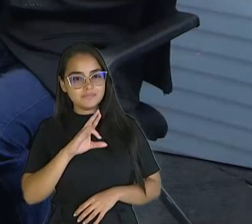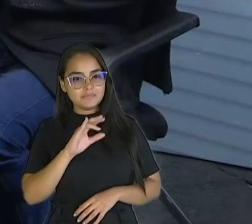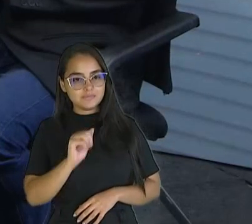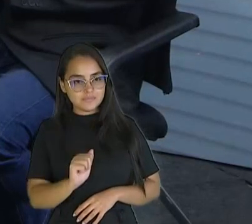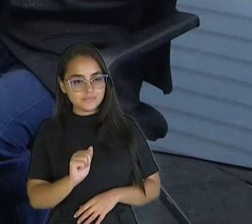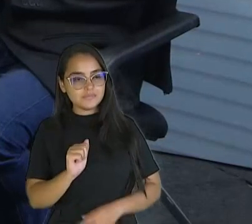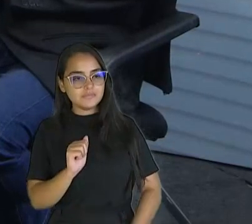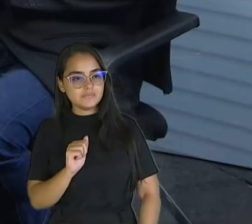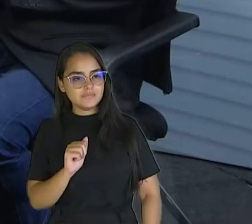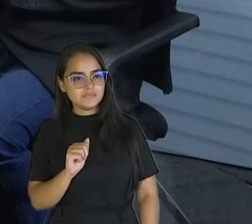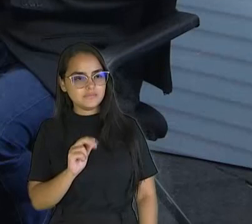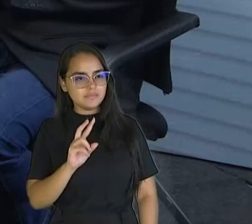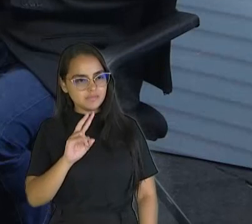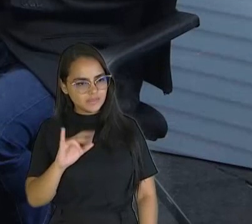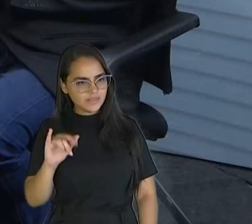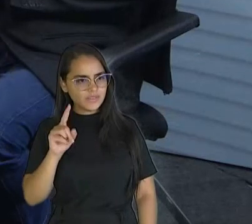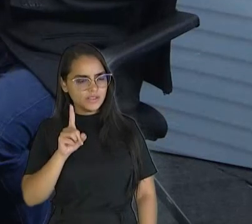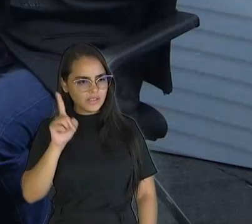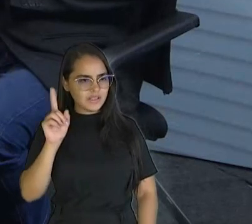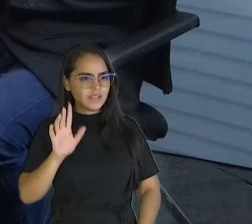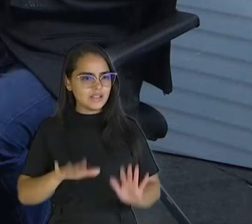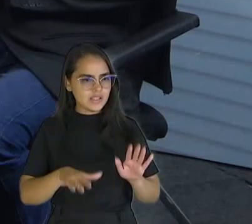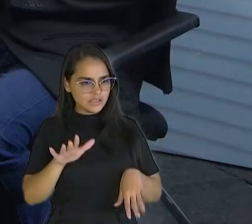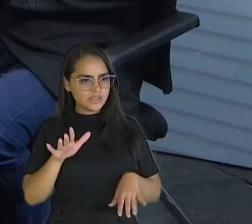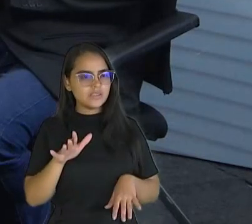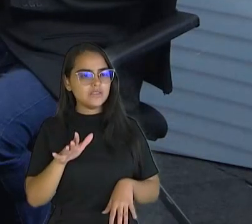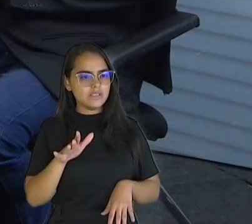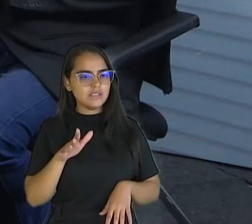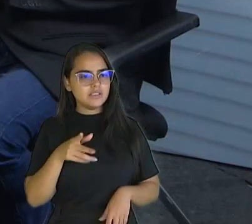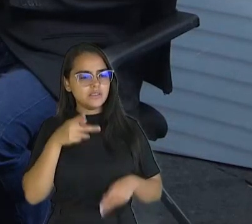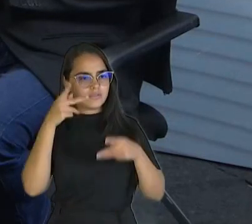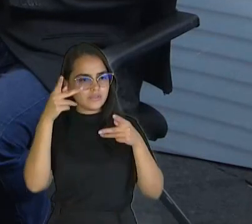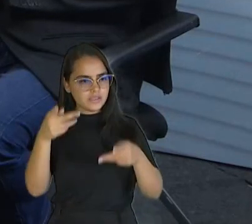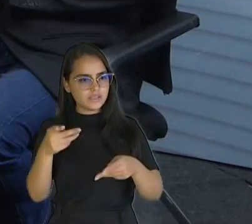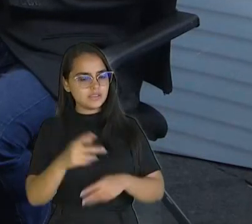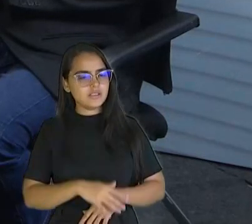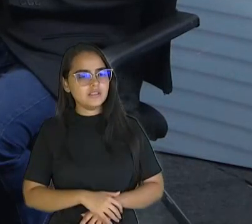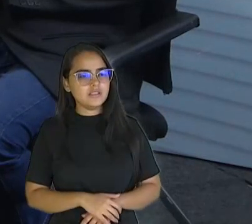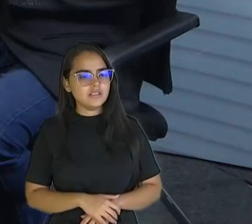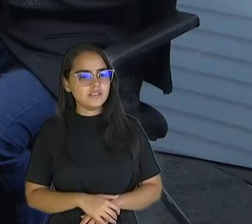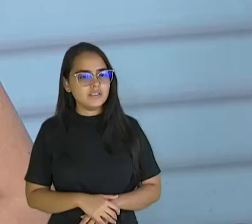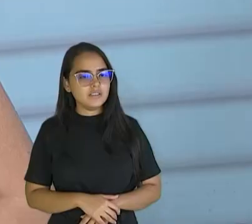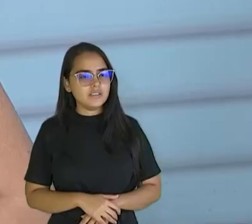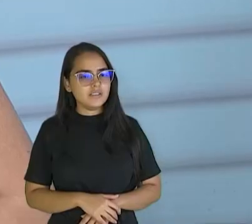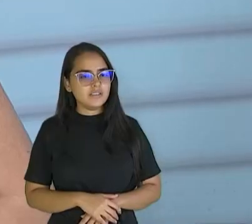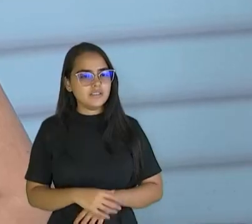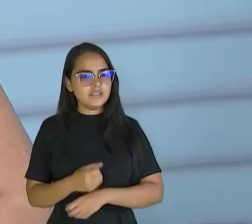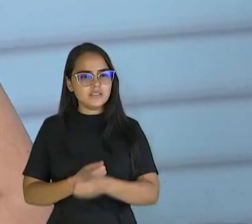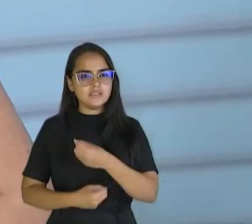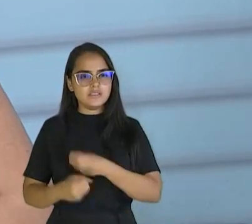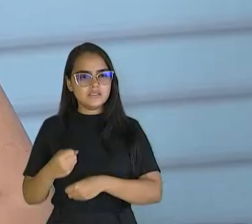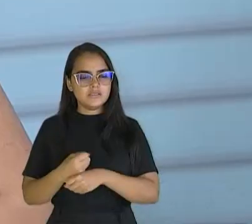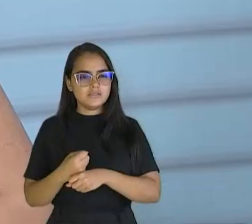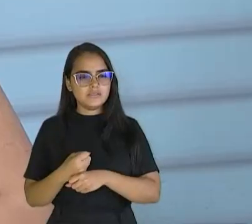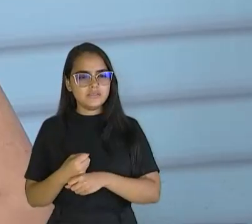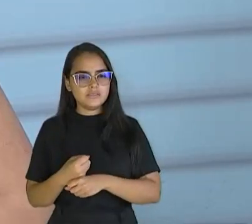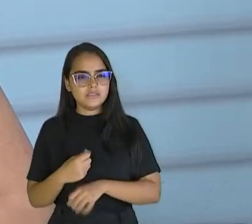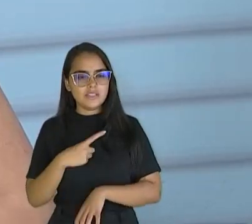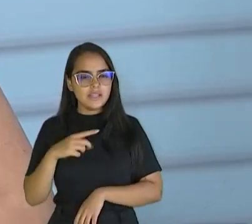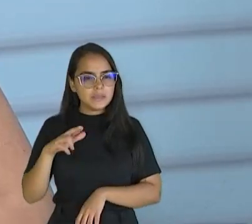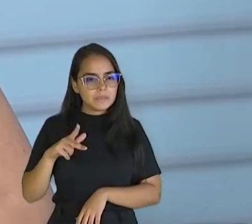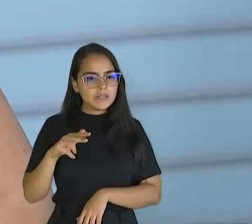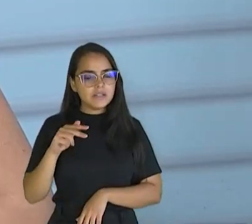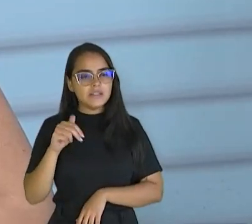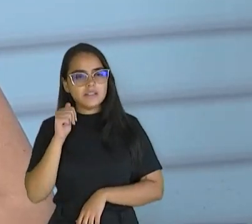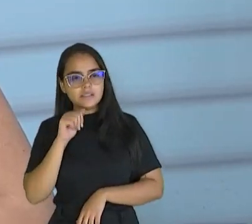você vai lá para Potiretama de vez em quando, né? Ver a família, né? Eu, durante o ano passado, eu não consegui. Você tem irmã, irmão? Eu